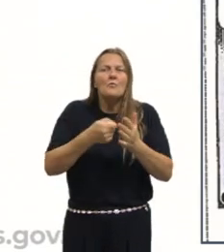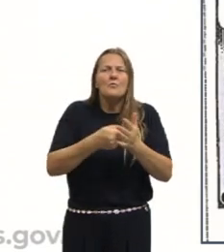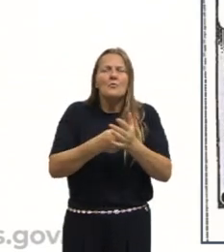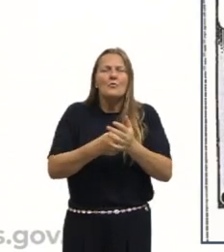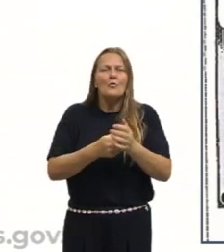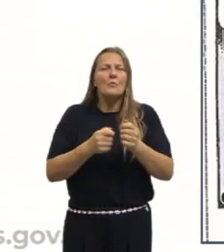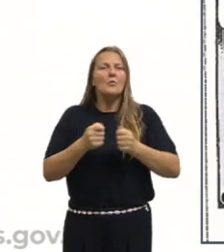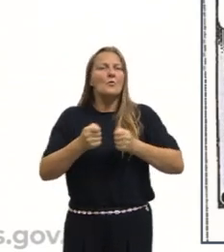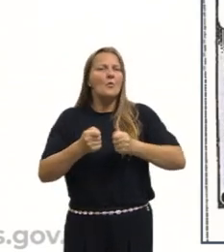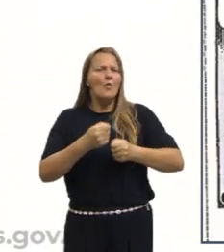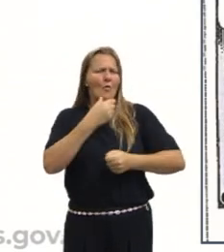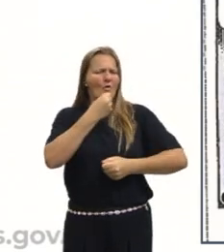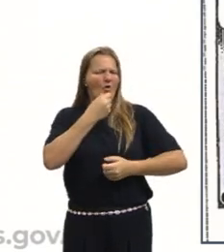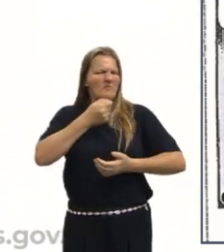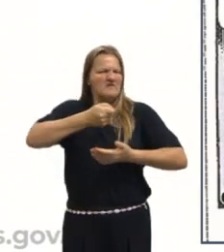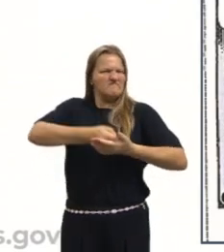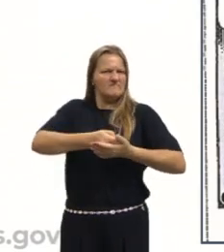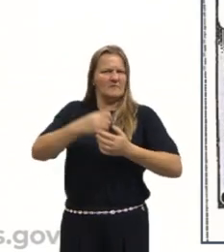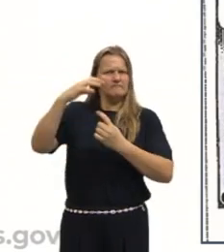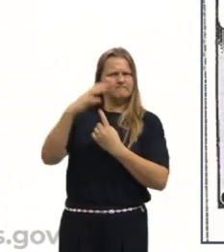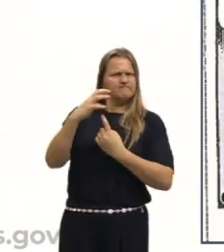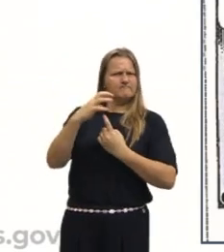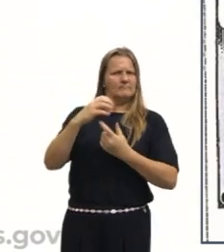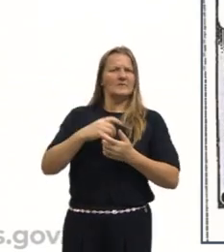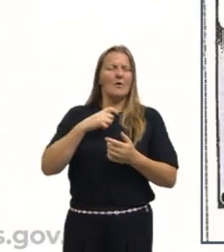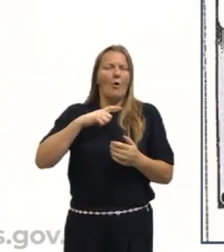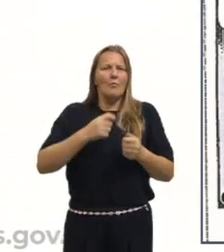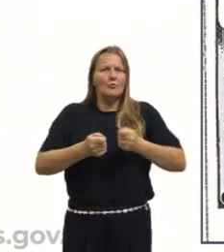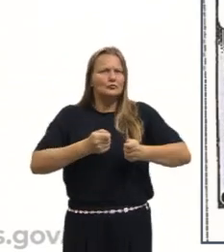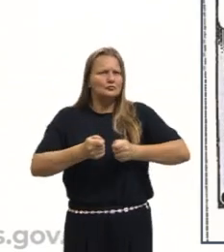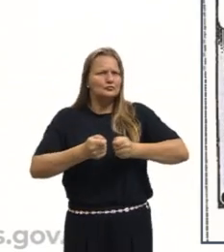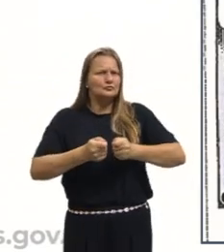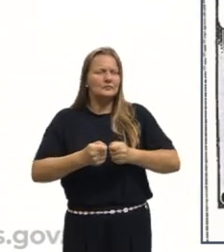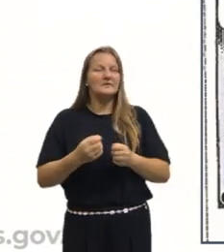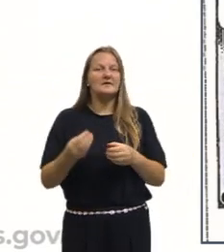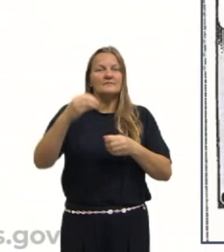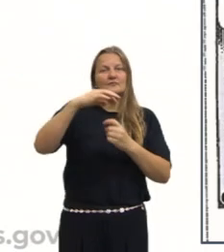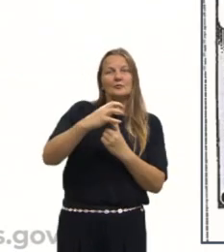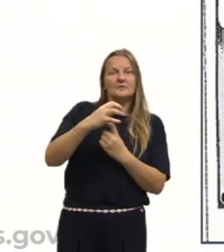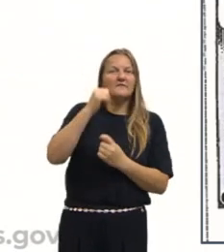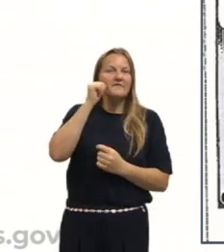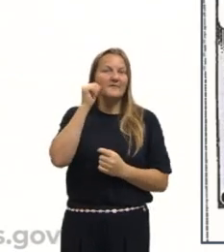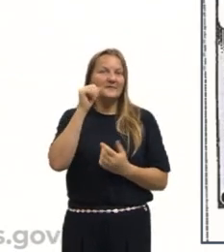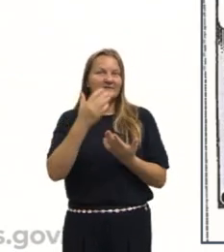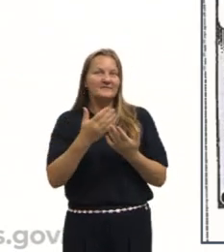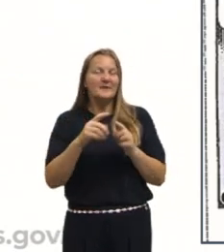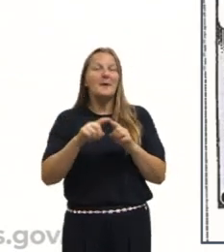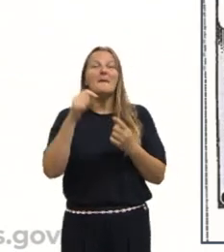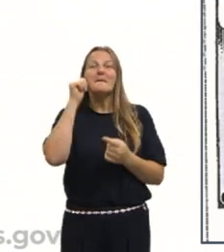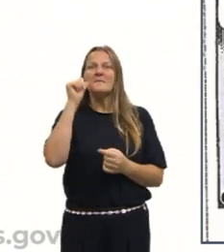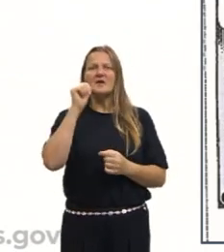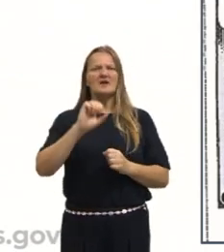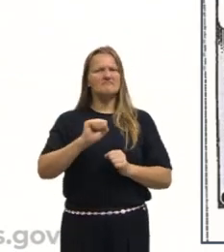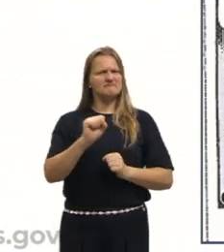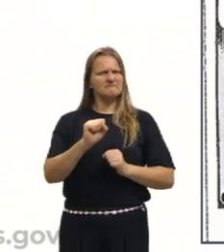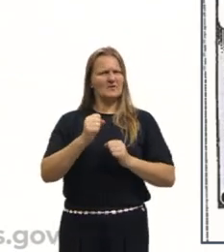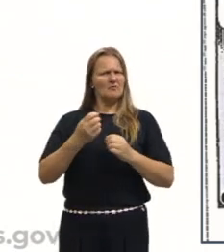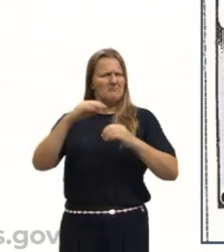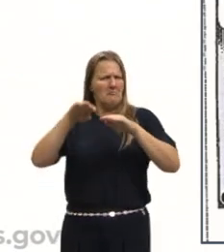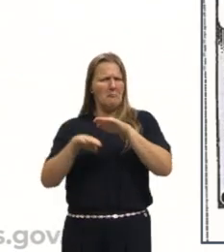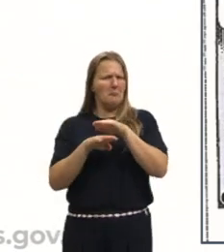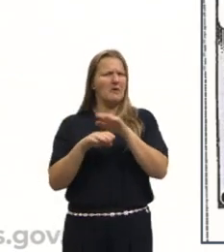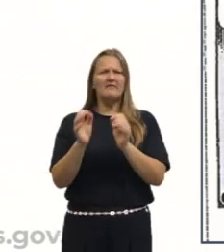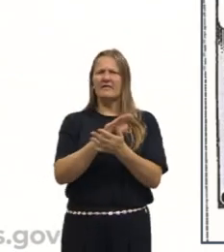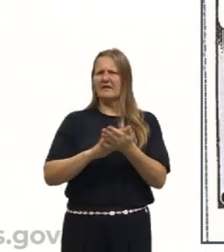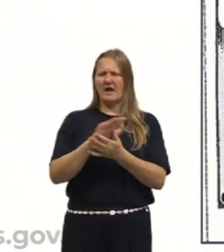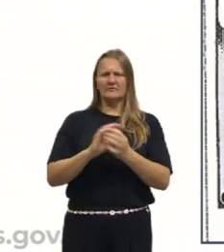domínio masculino sobre o a mulher né sobre o feminino e eu fato da mulher não se submeter a